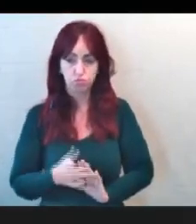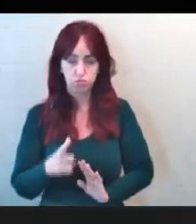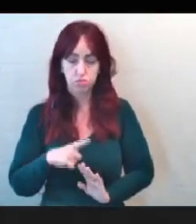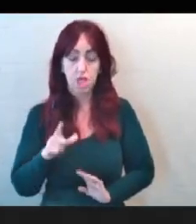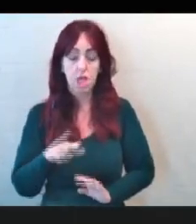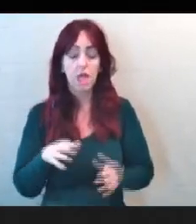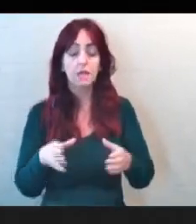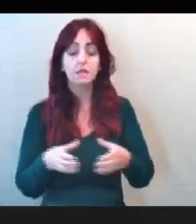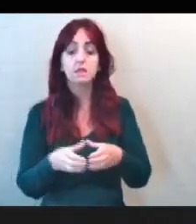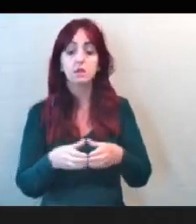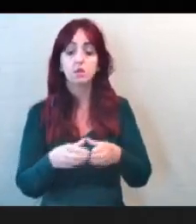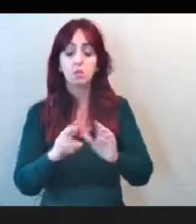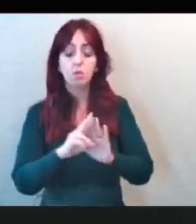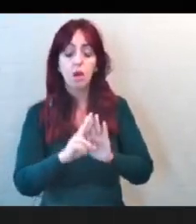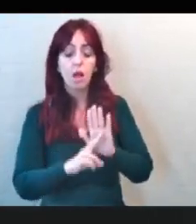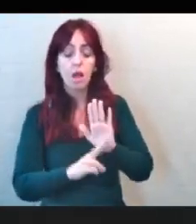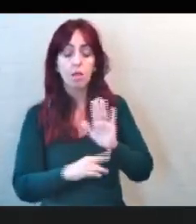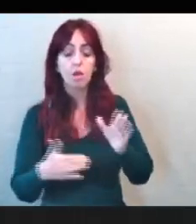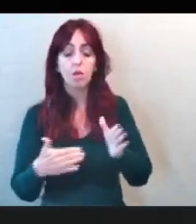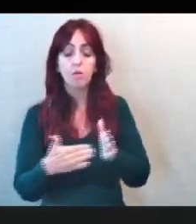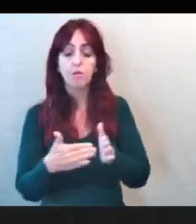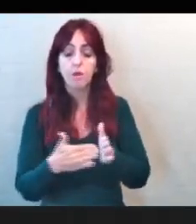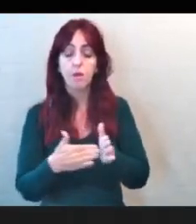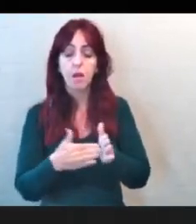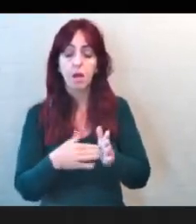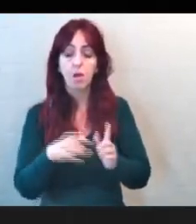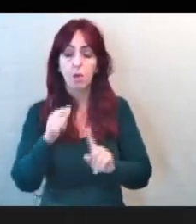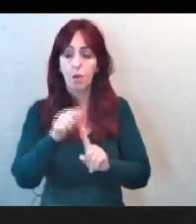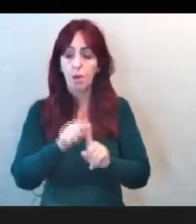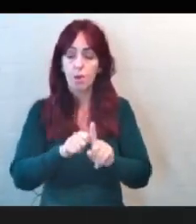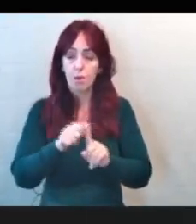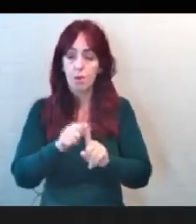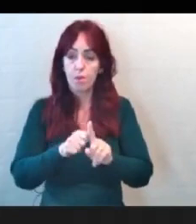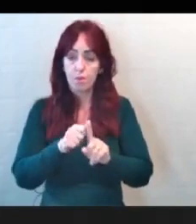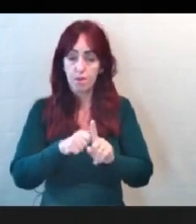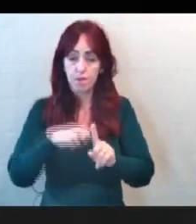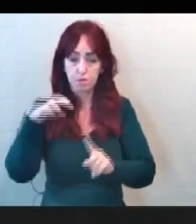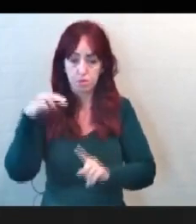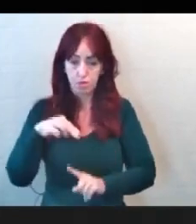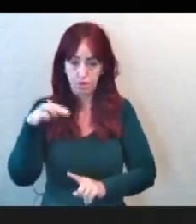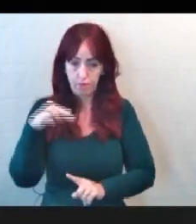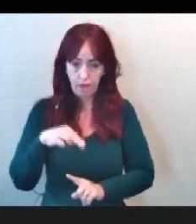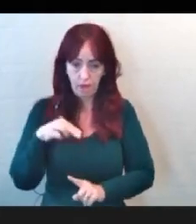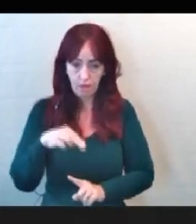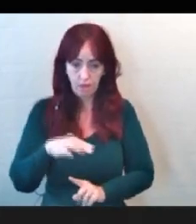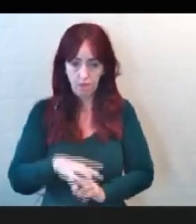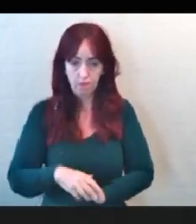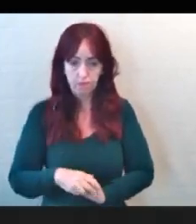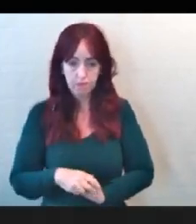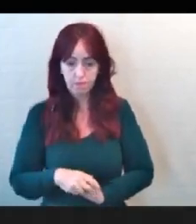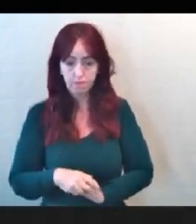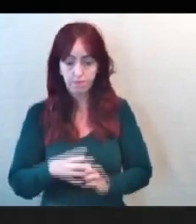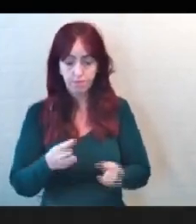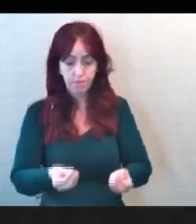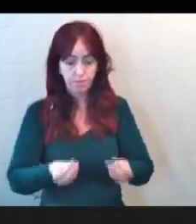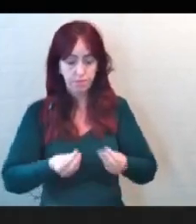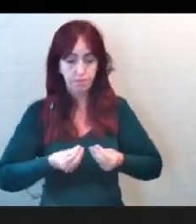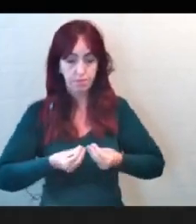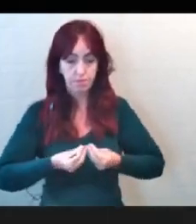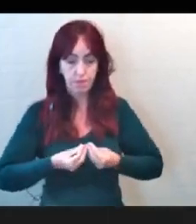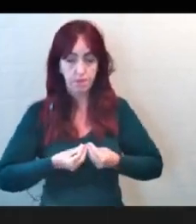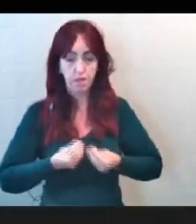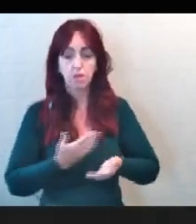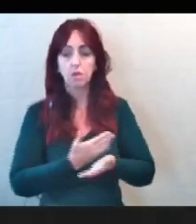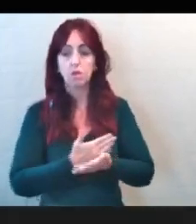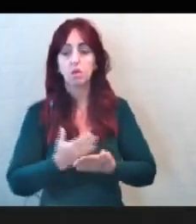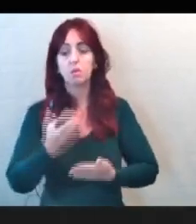2008. Esse grupo chegou a um relatório final no final do mês de novembro e